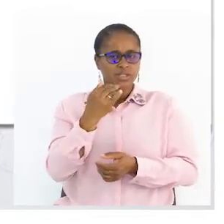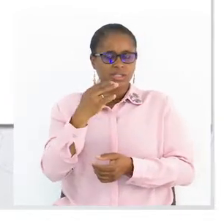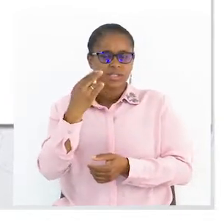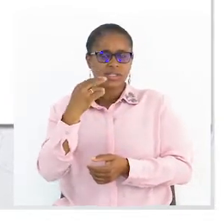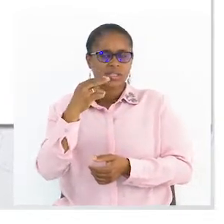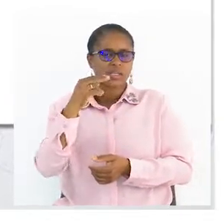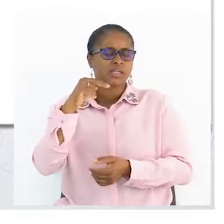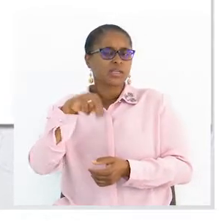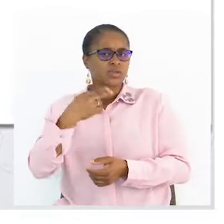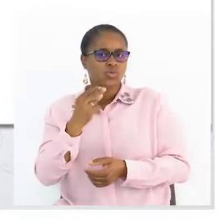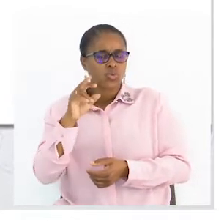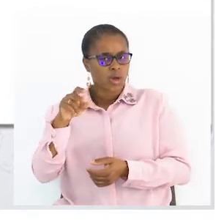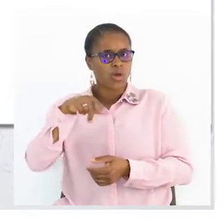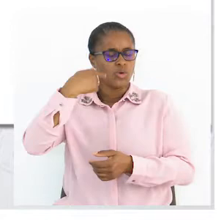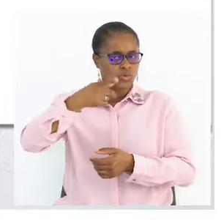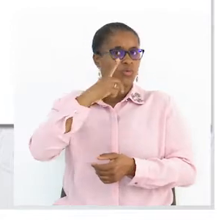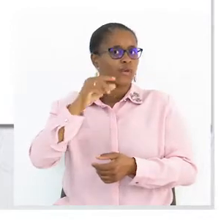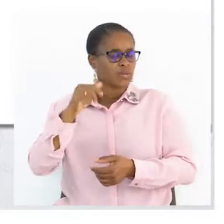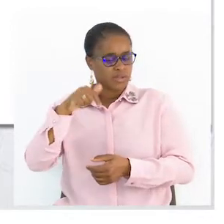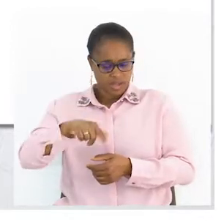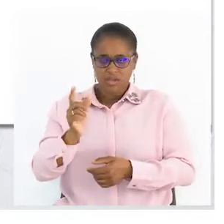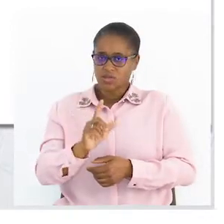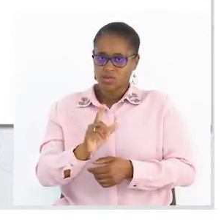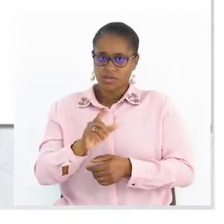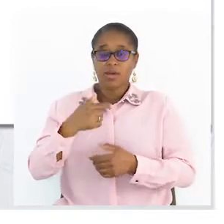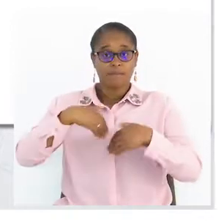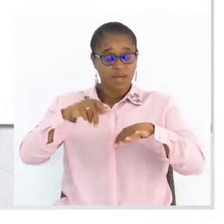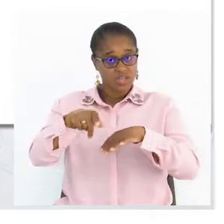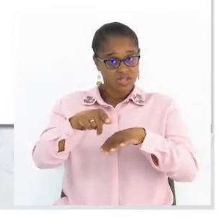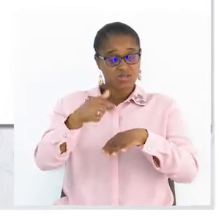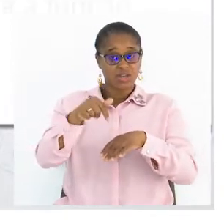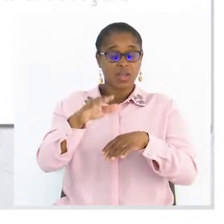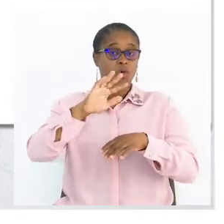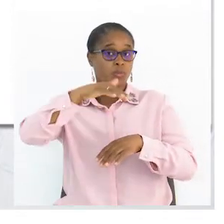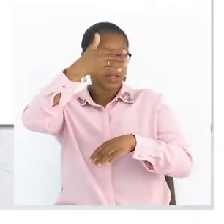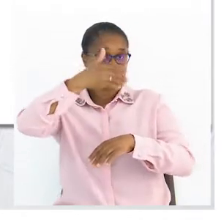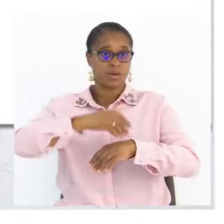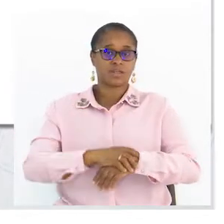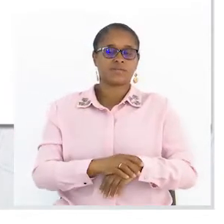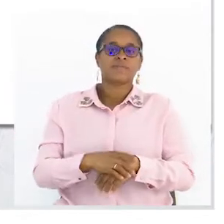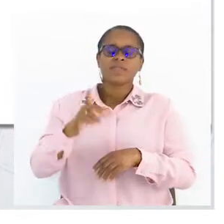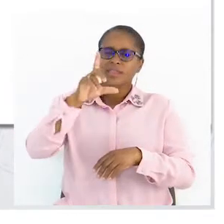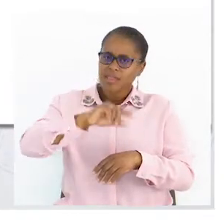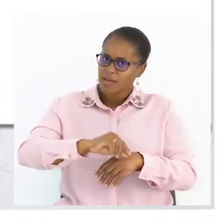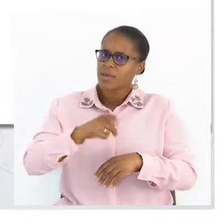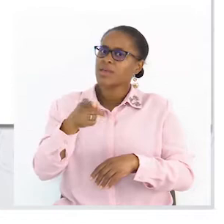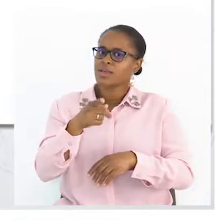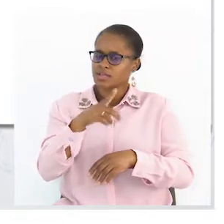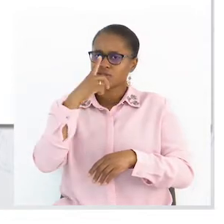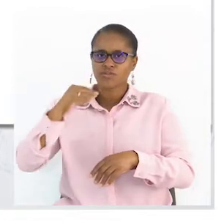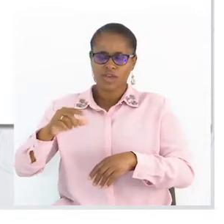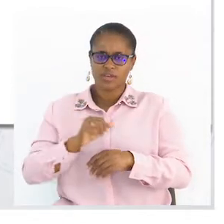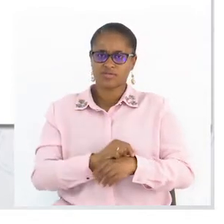não temos aqui. Mas esses que temos aqui são os principais. Também, estes